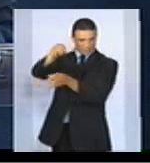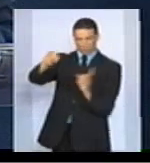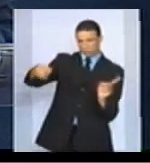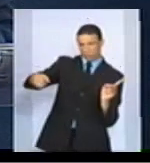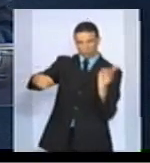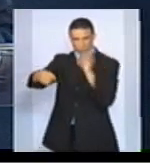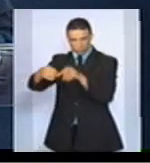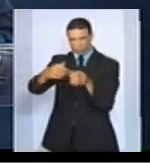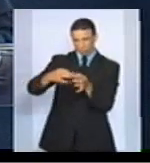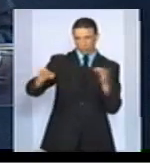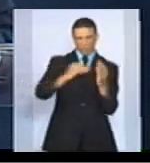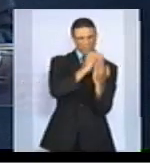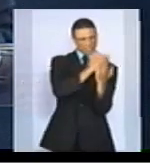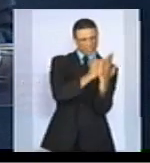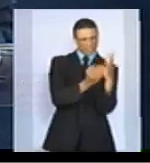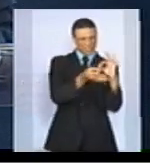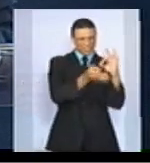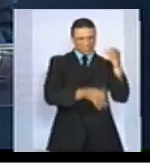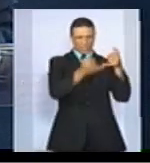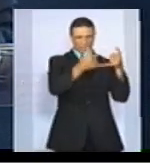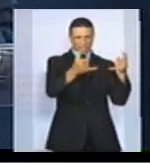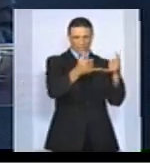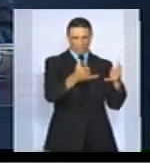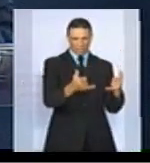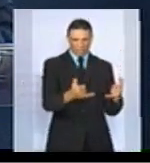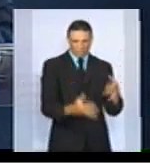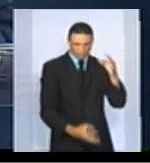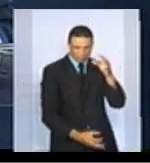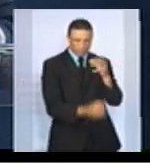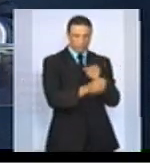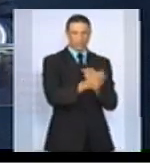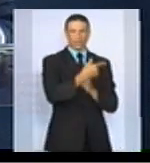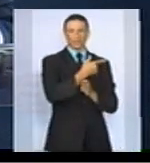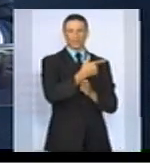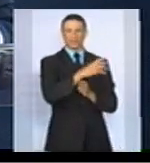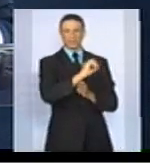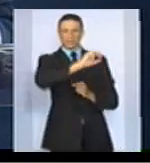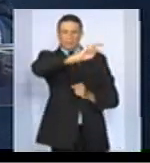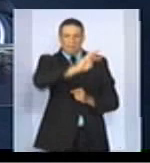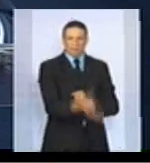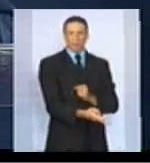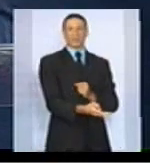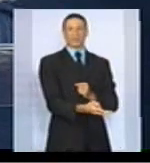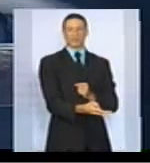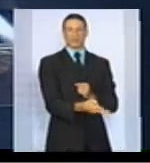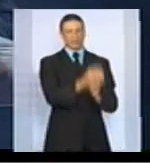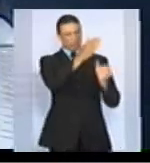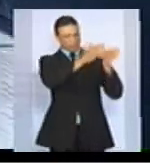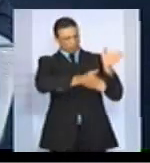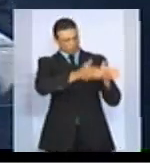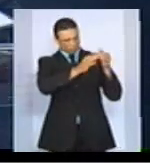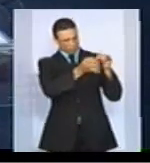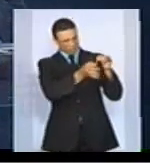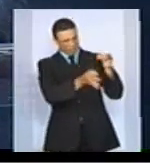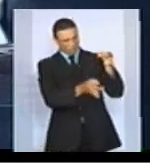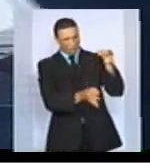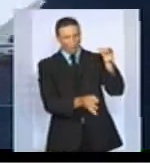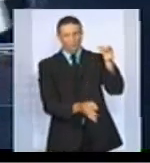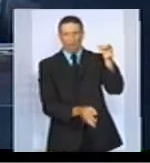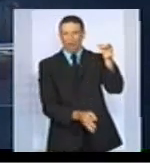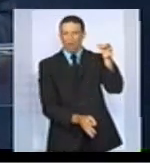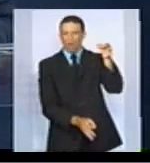mil linhas e 10 colunas cada canal né os contratos de